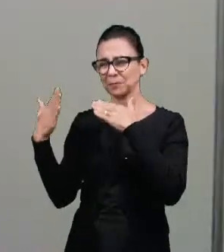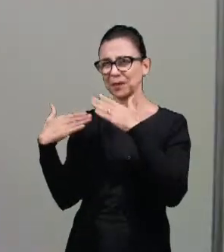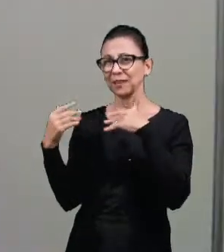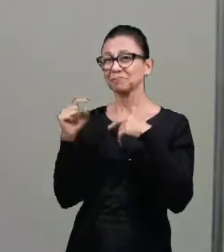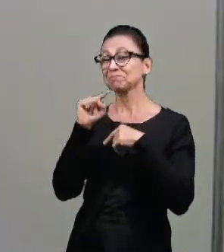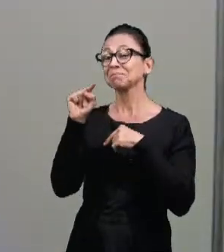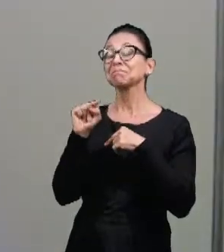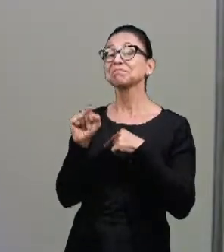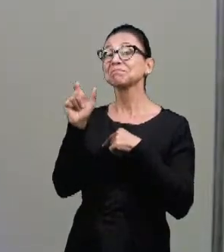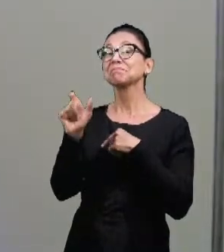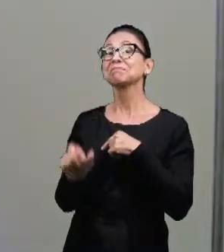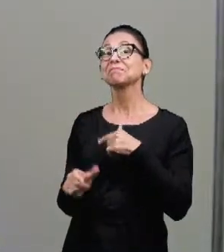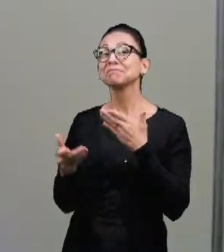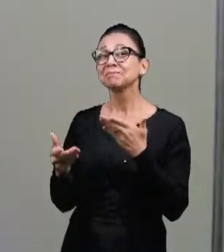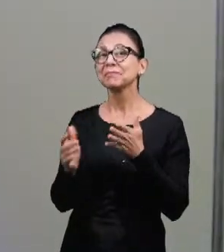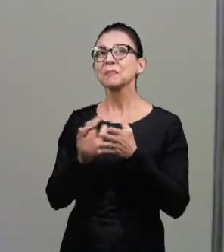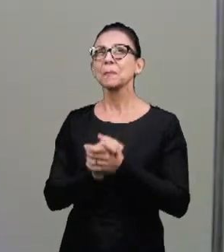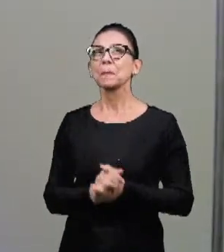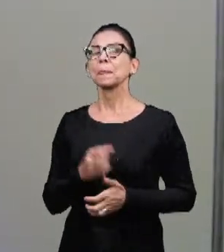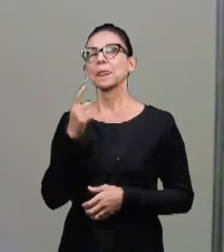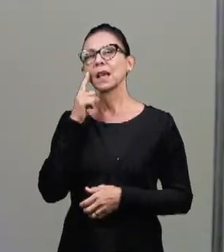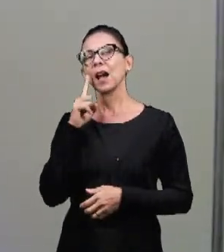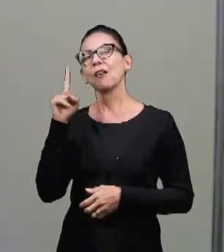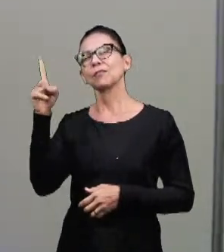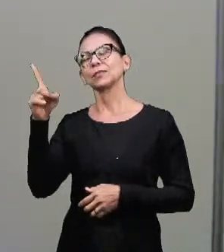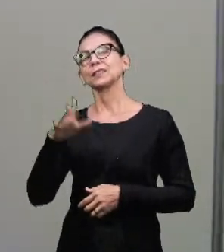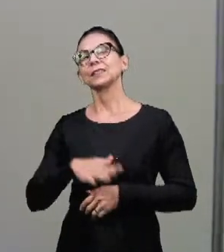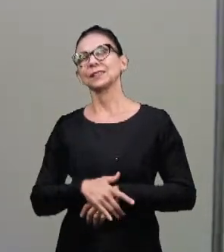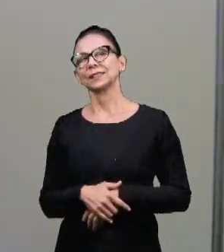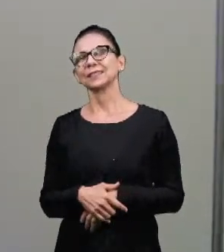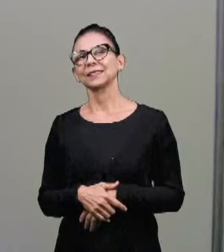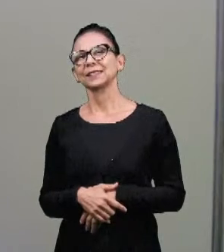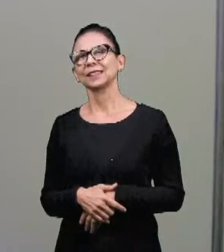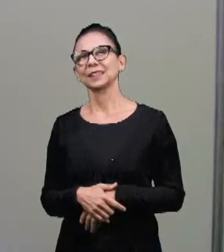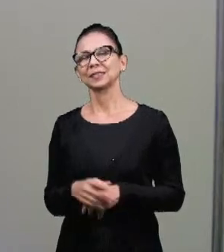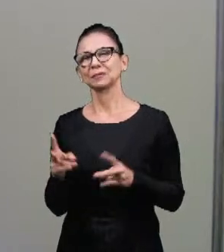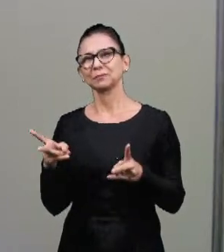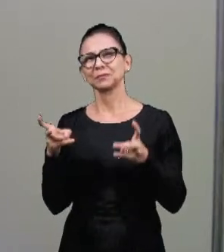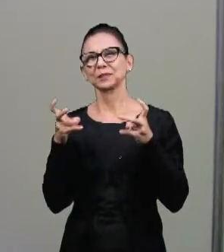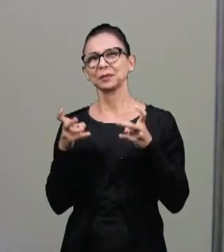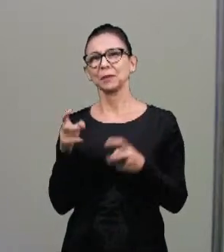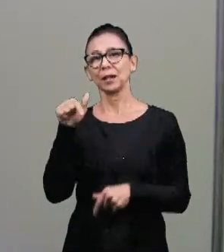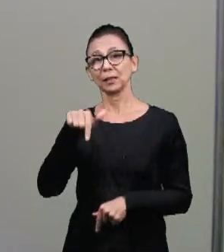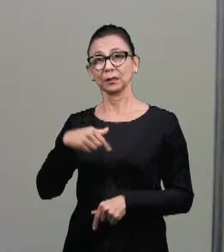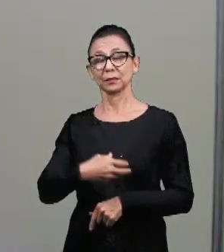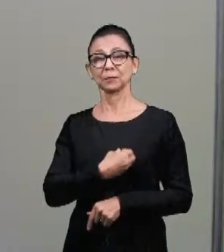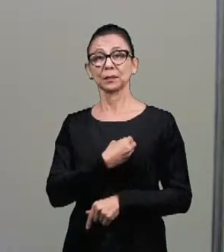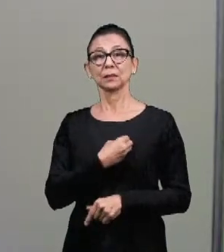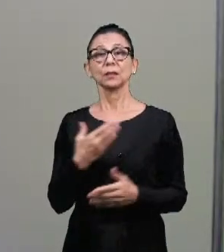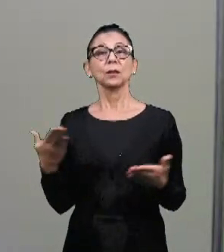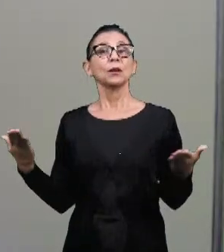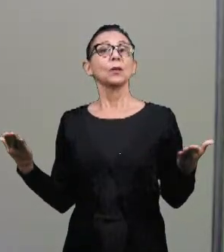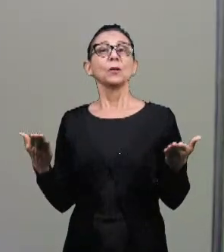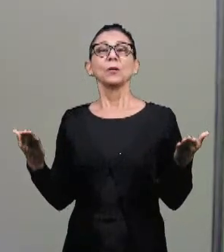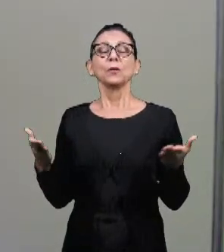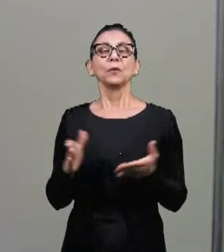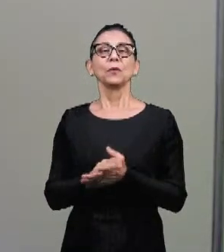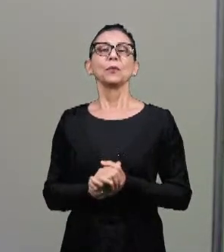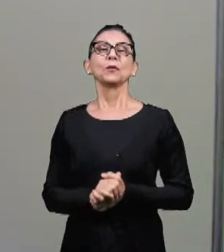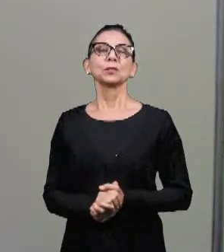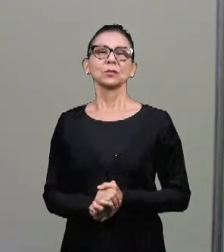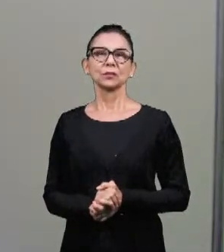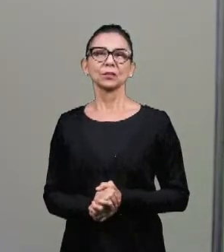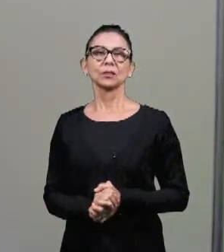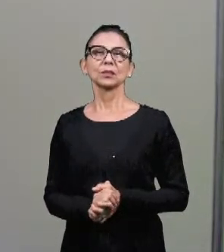Alguns irmãos que já viram a imagem da câmera aberta já perceberam, né? Quem está conosco hoje aqui é nosso companheiro